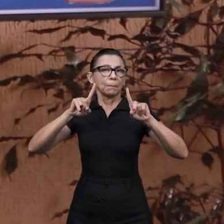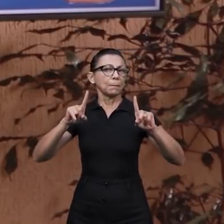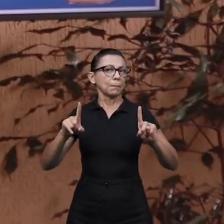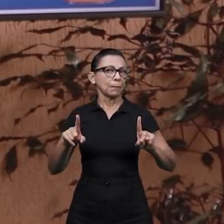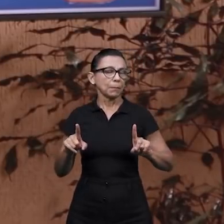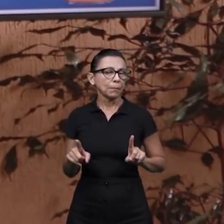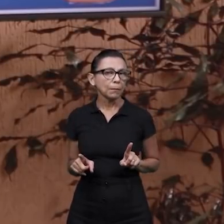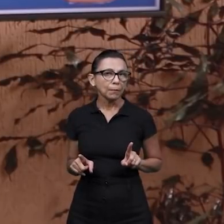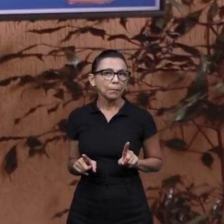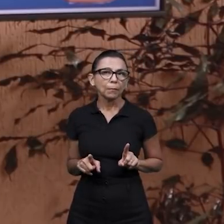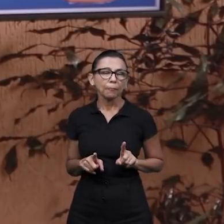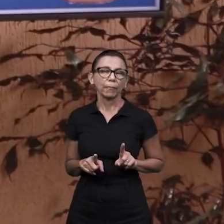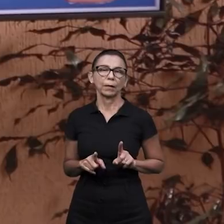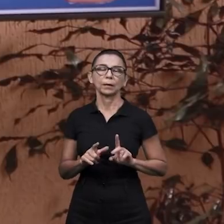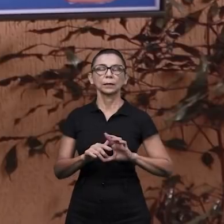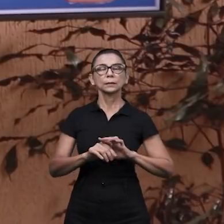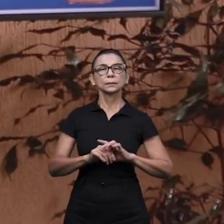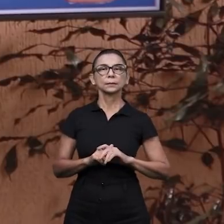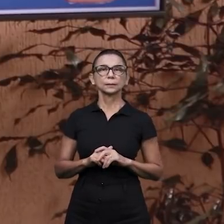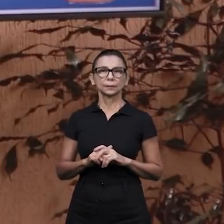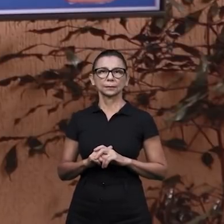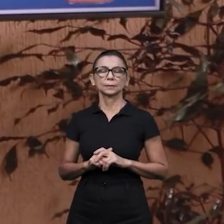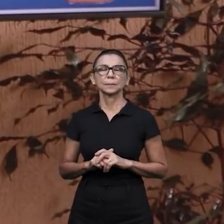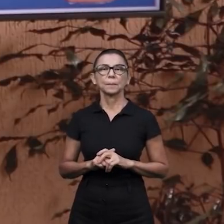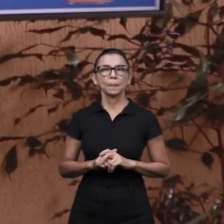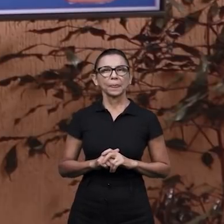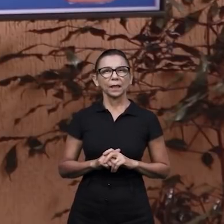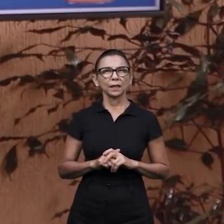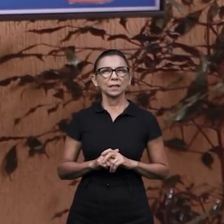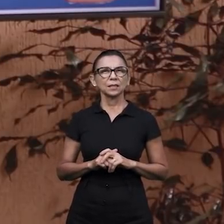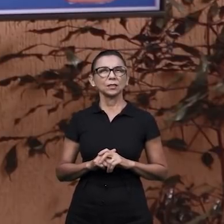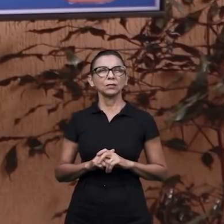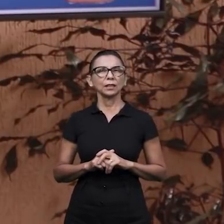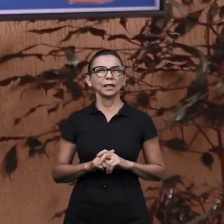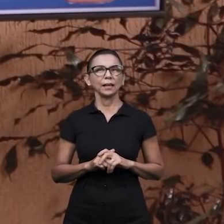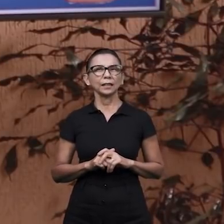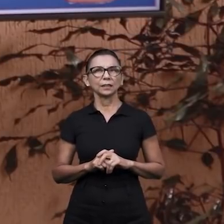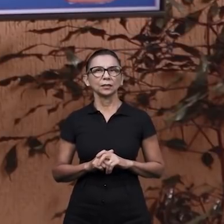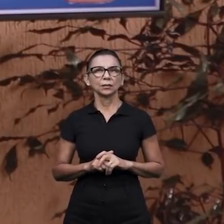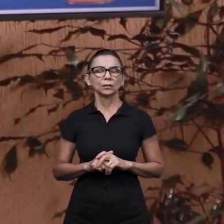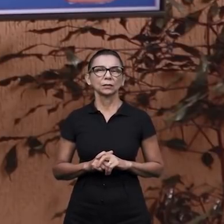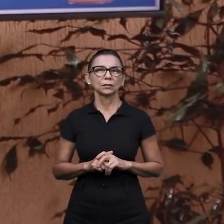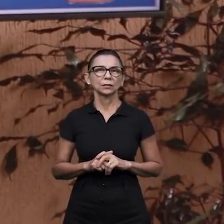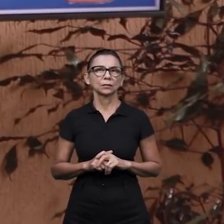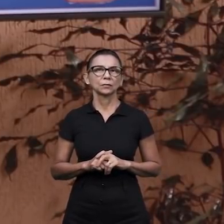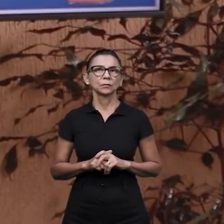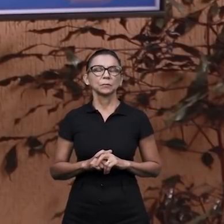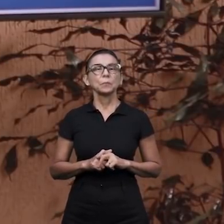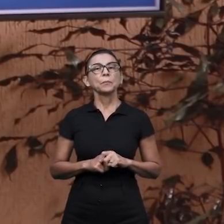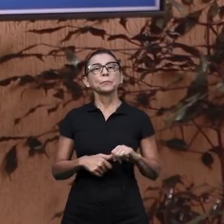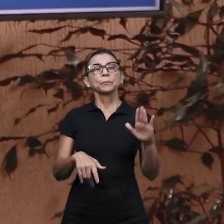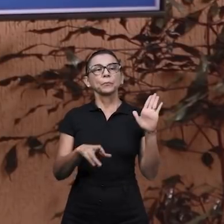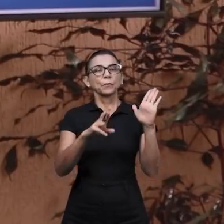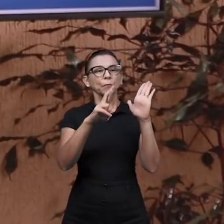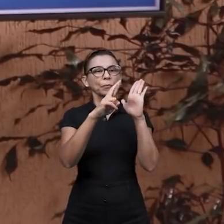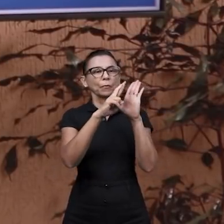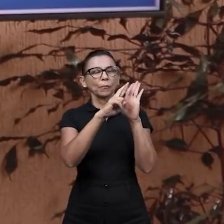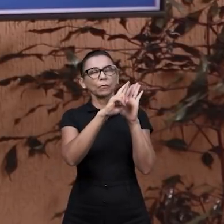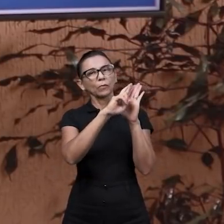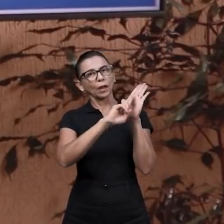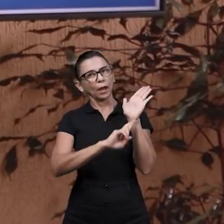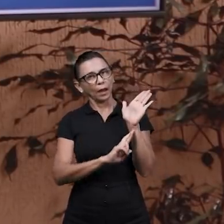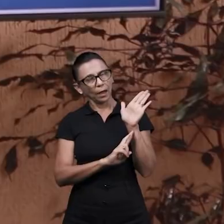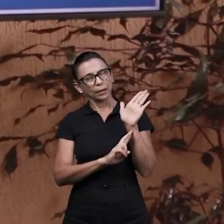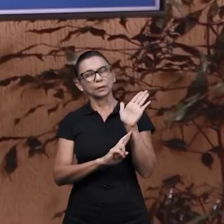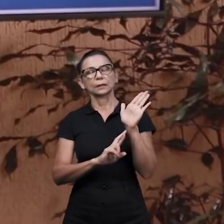para nós sermos professoras na igreja é um requisito o quê? Espiritual. O espiritual é o